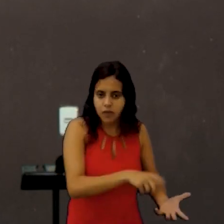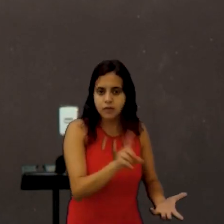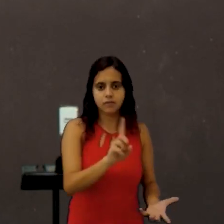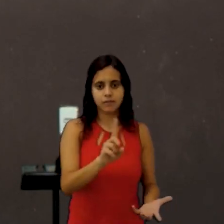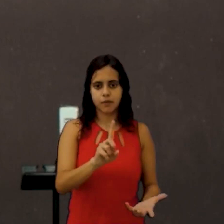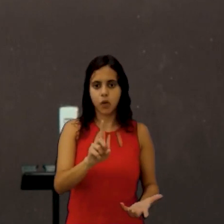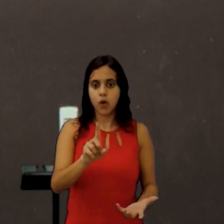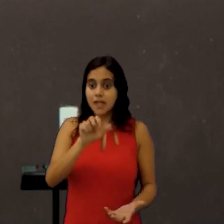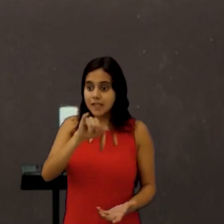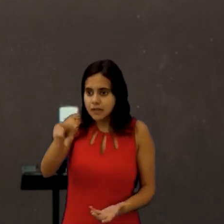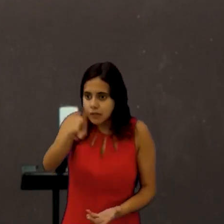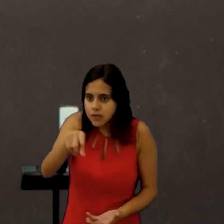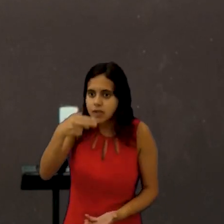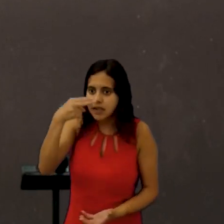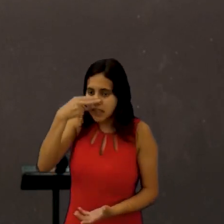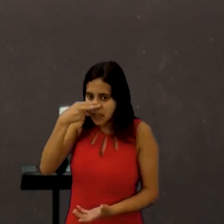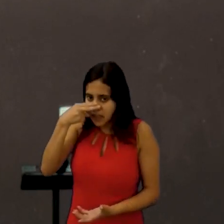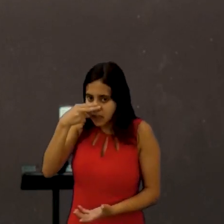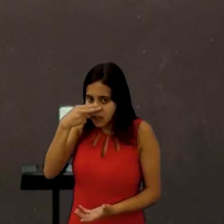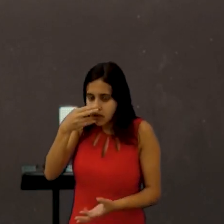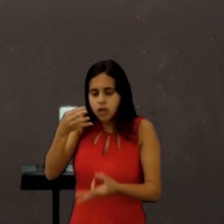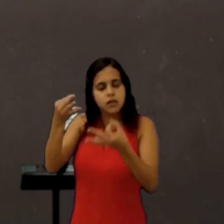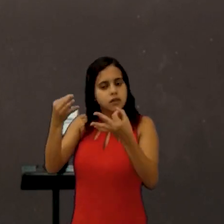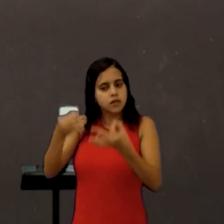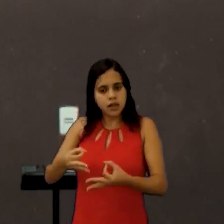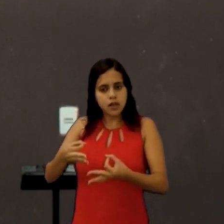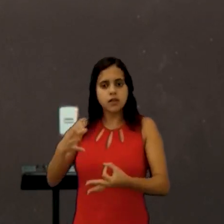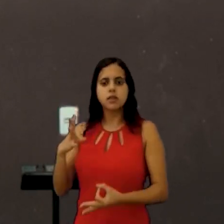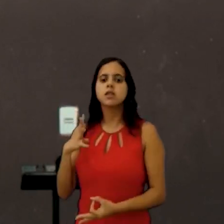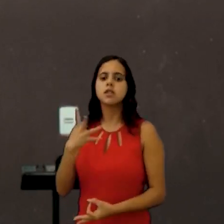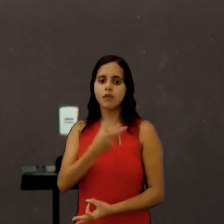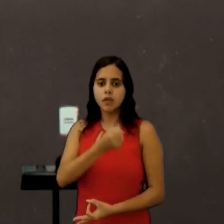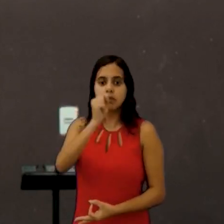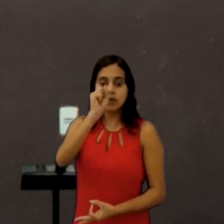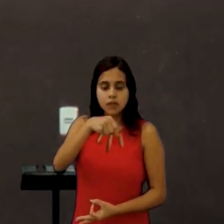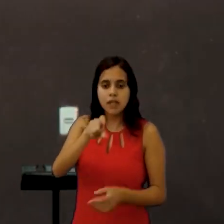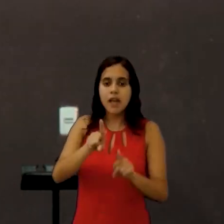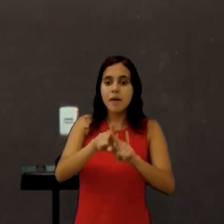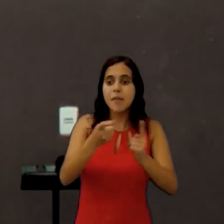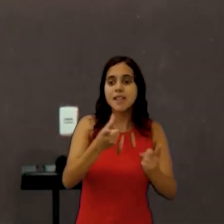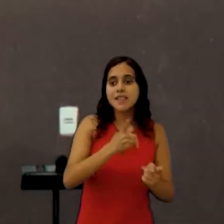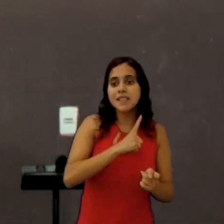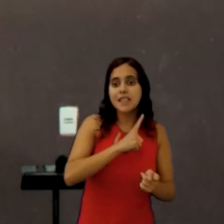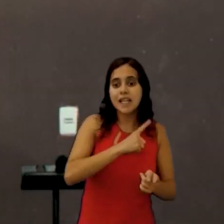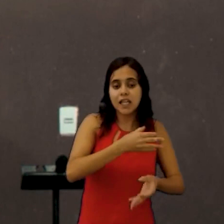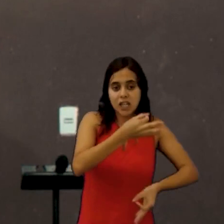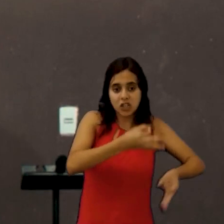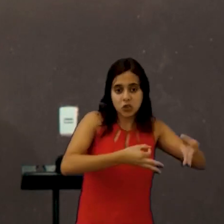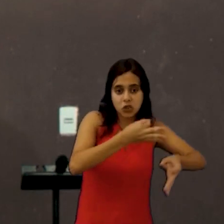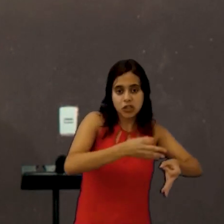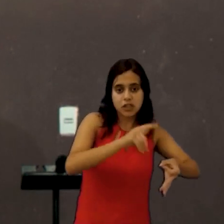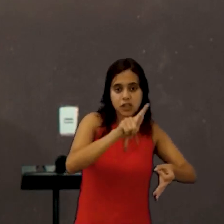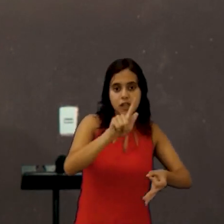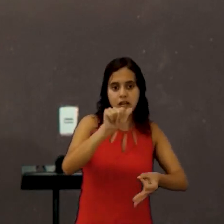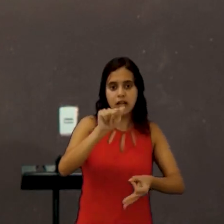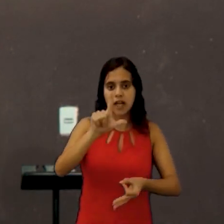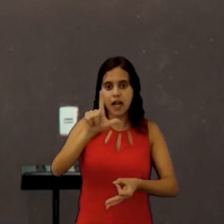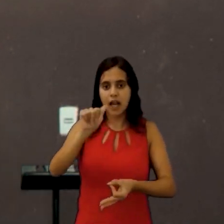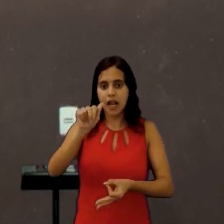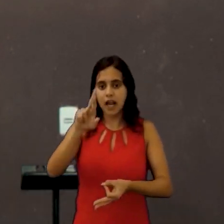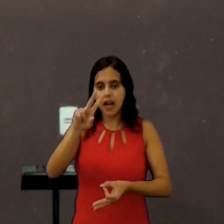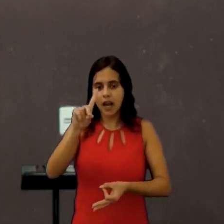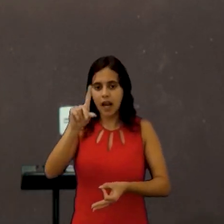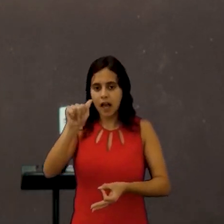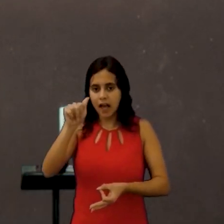está salvo, já não resta mais nenhuma condenação. Mas existe o tribunal dos galardões. Quando a gente estiver na